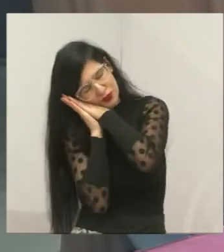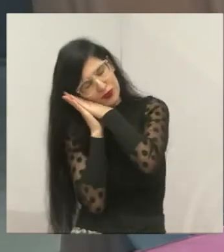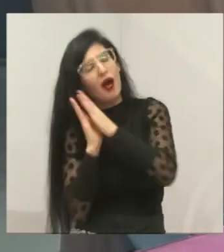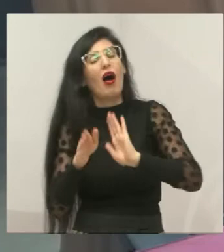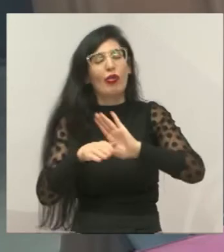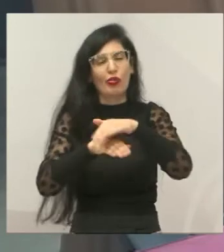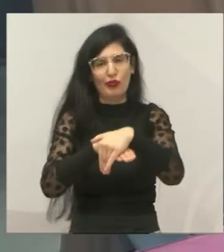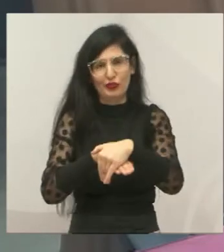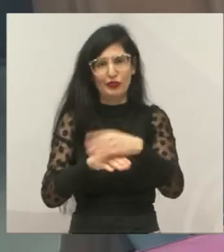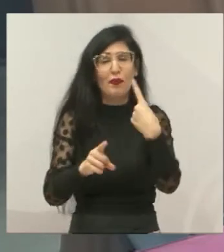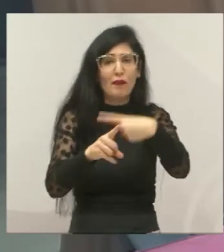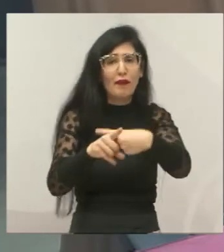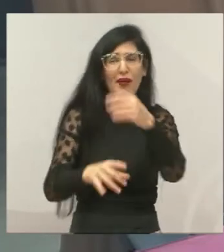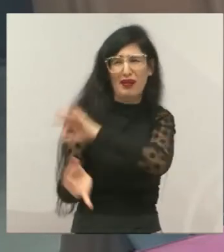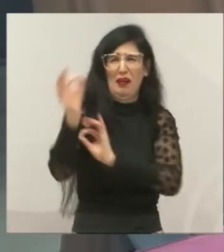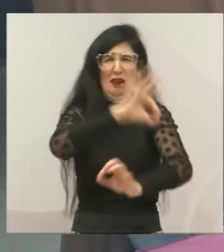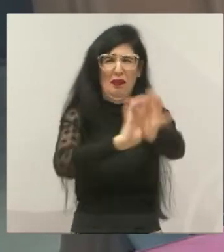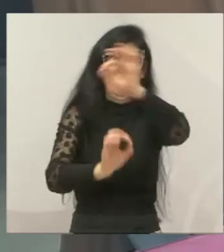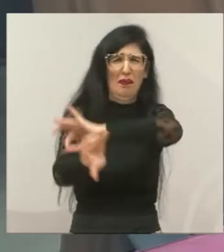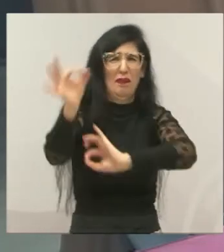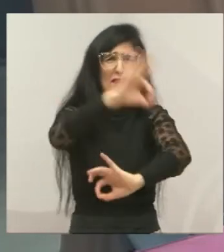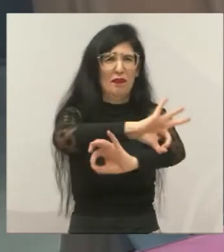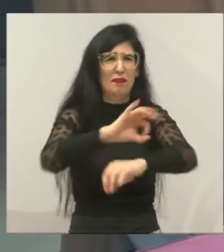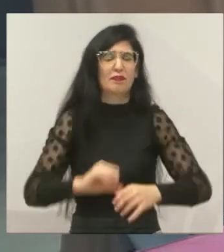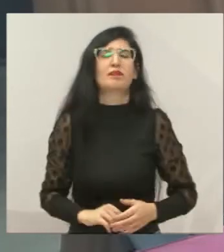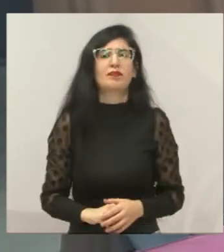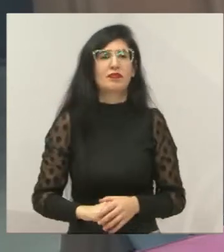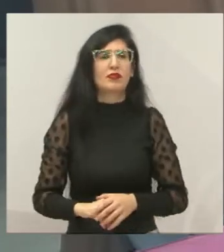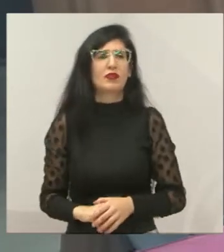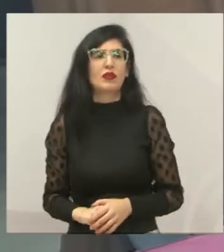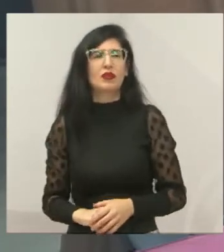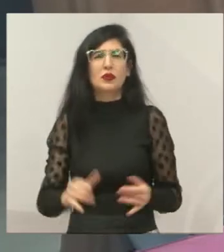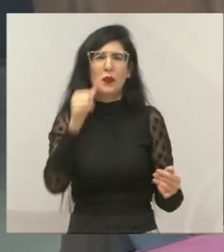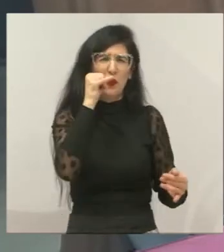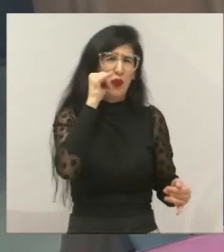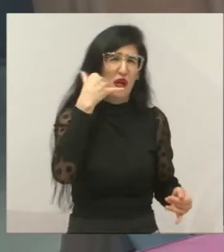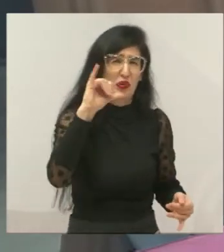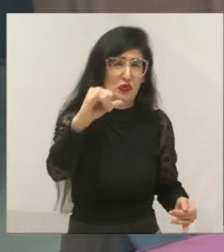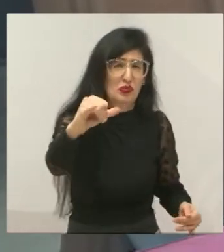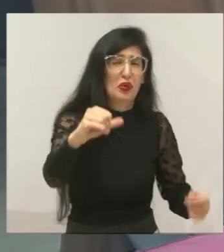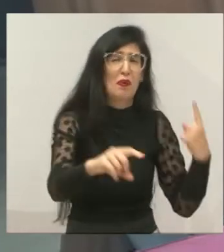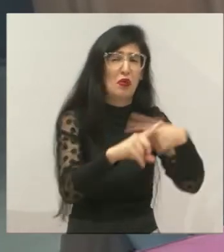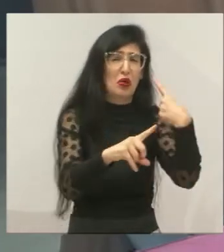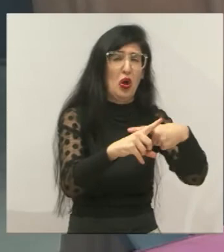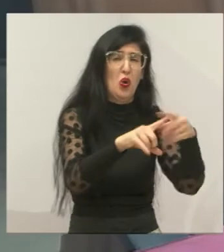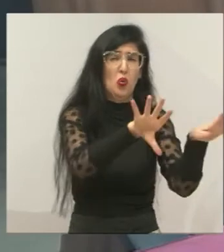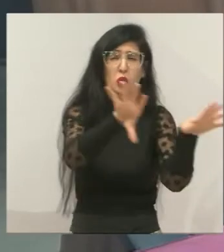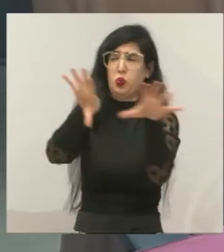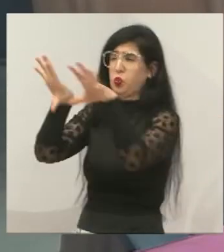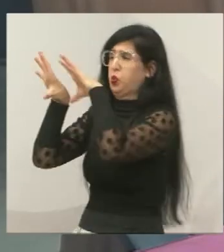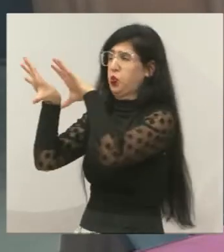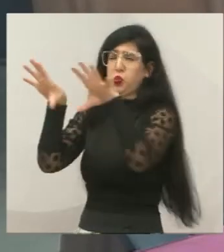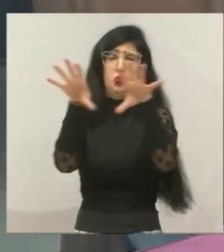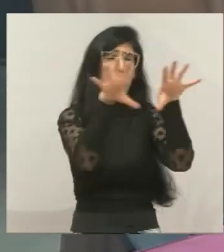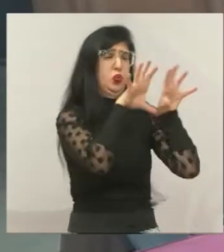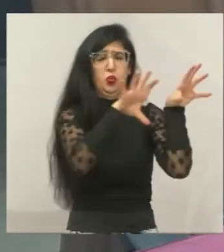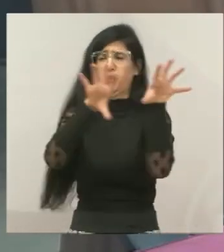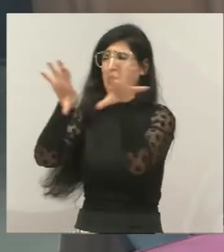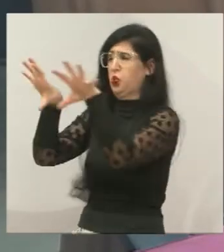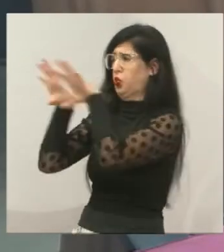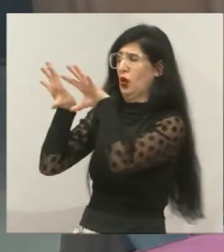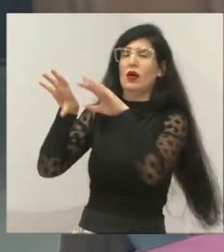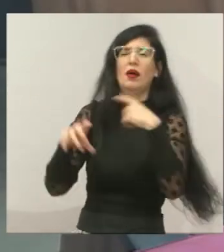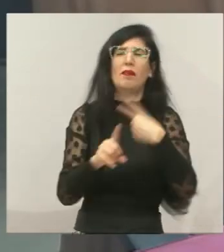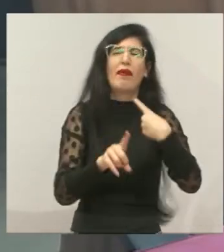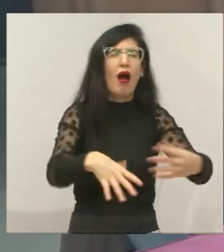o pessoal usa energia porque tem que ficar com o ventilador ligado. Então, nós estamos solicitando uma agilização